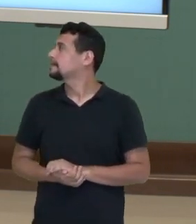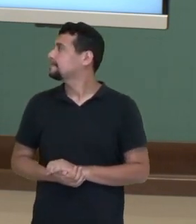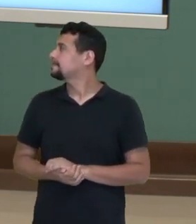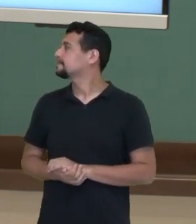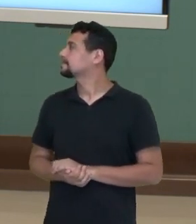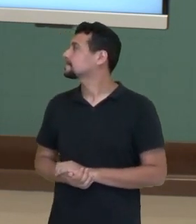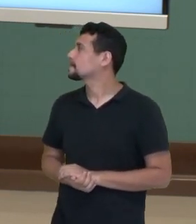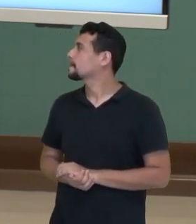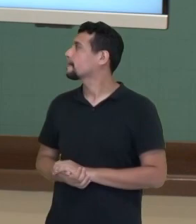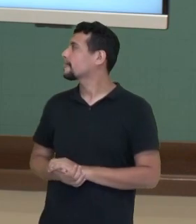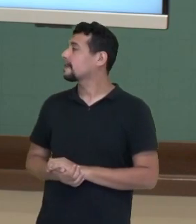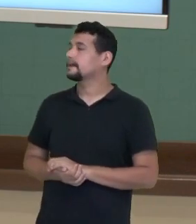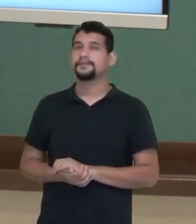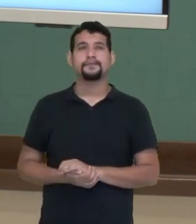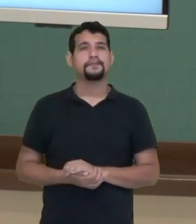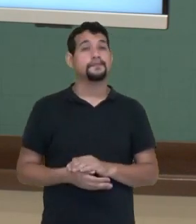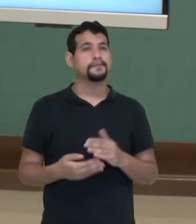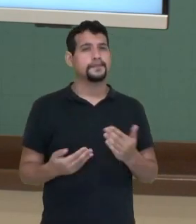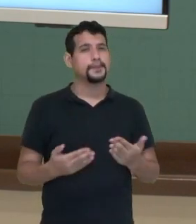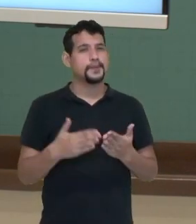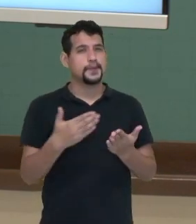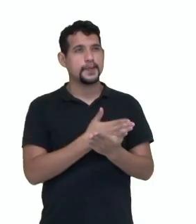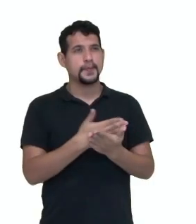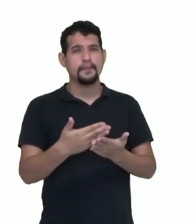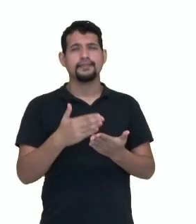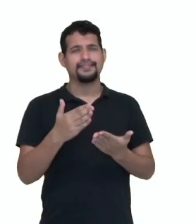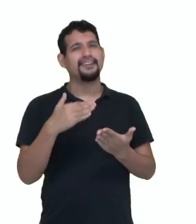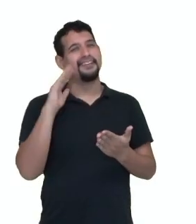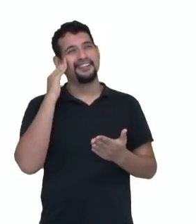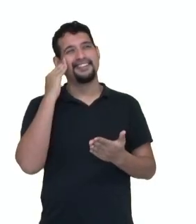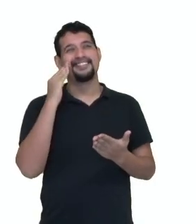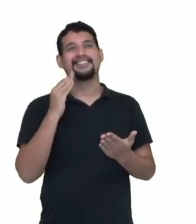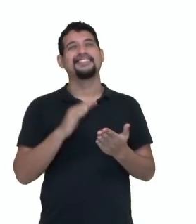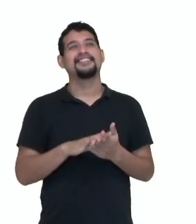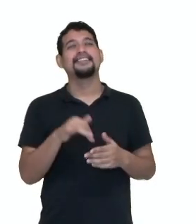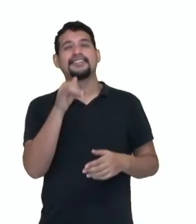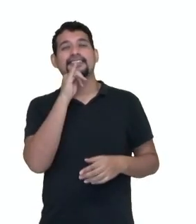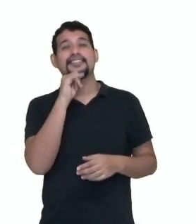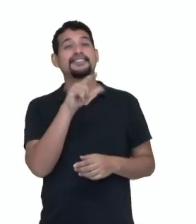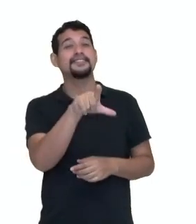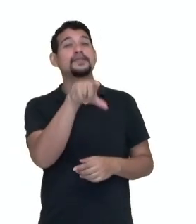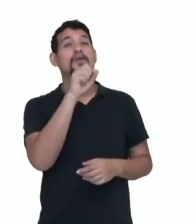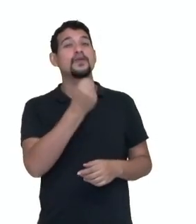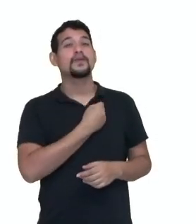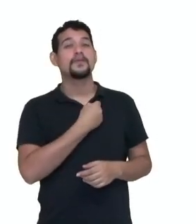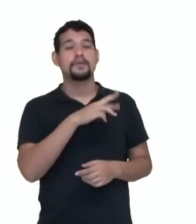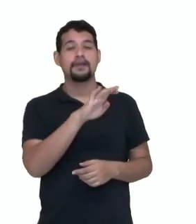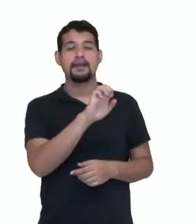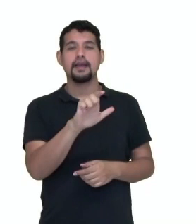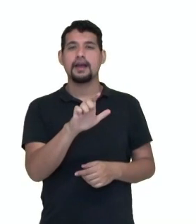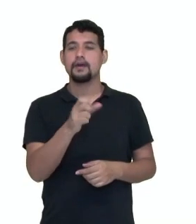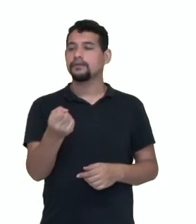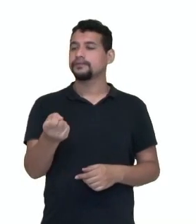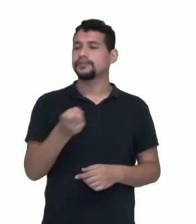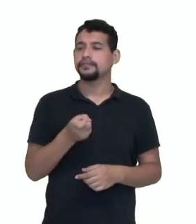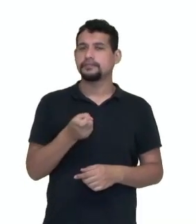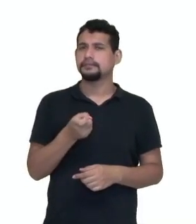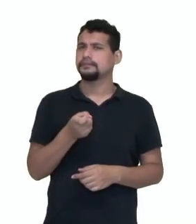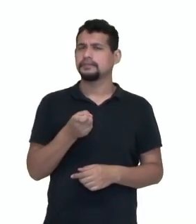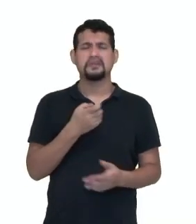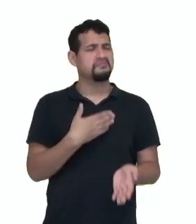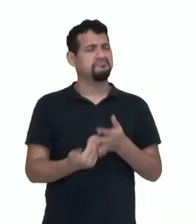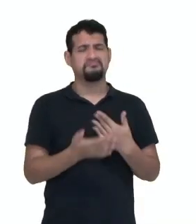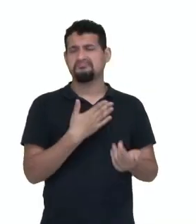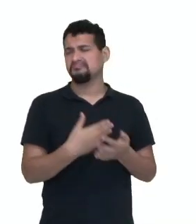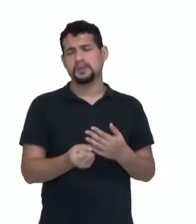ler ele. Início. Beleza, começa por ali. Entendi. Escolha um número real x. Exatamente, qualquer